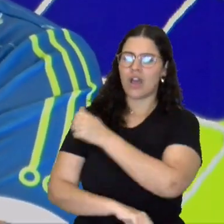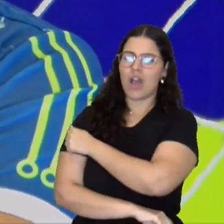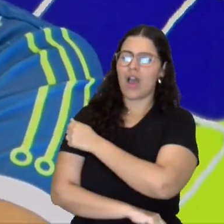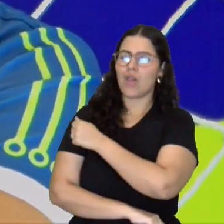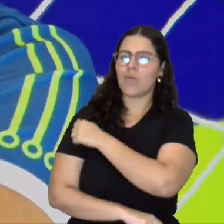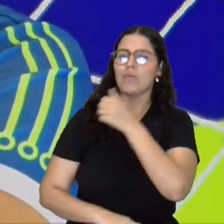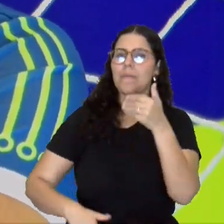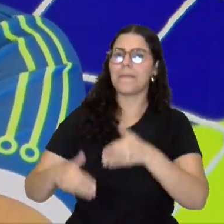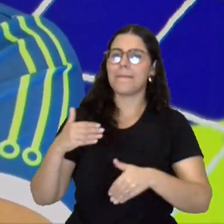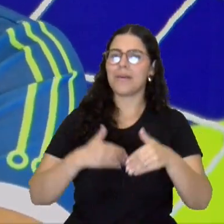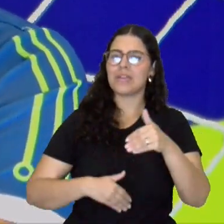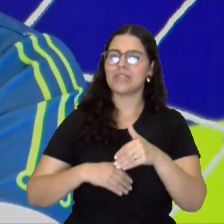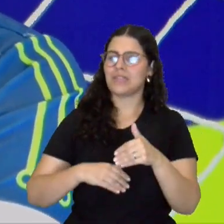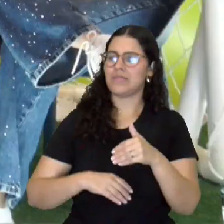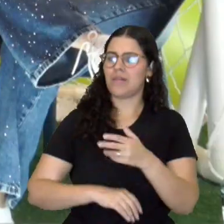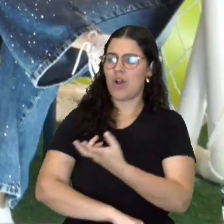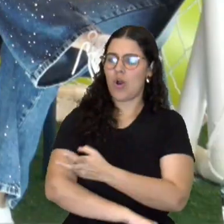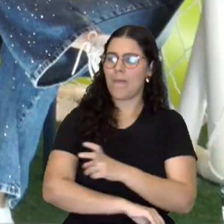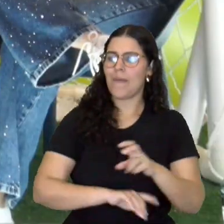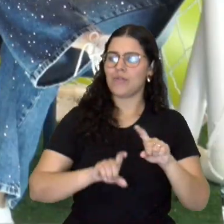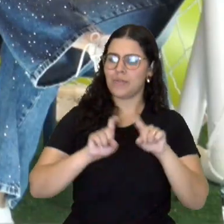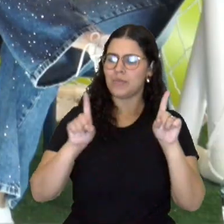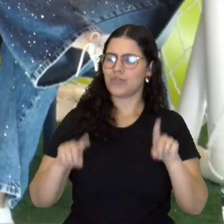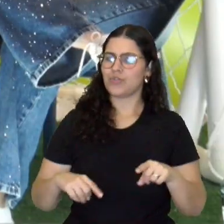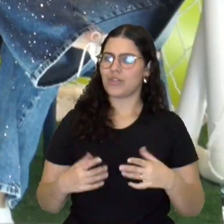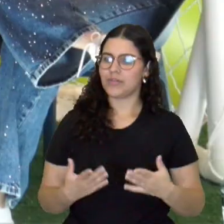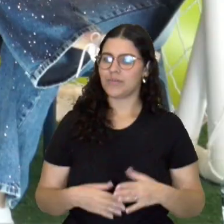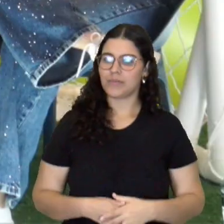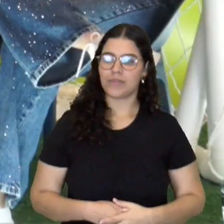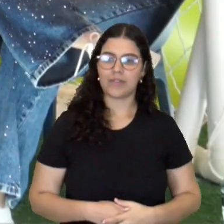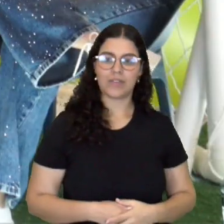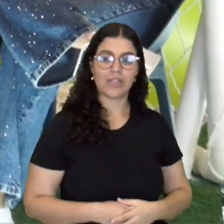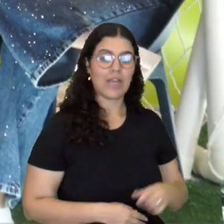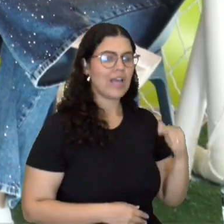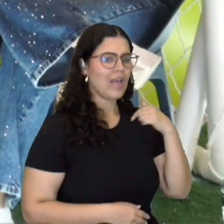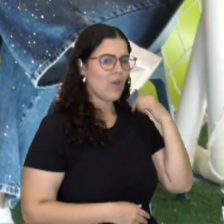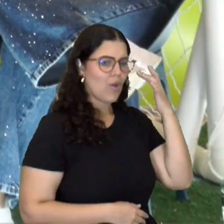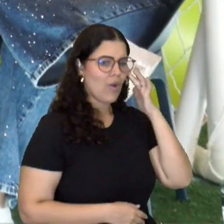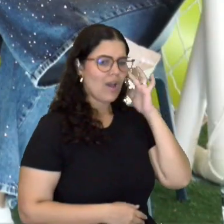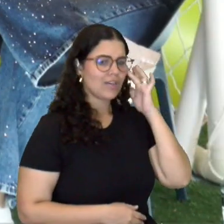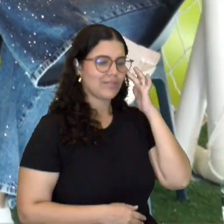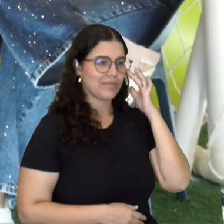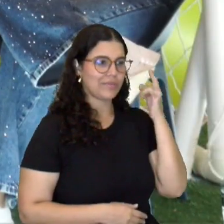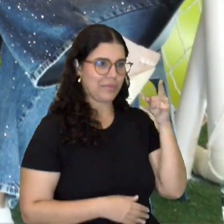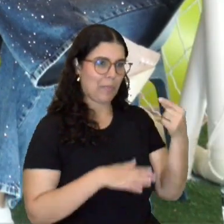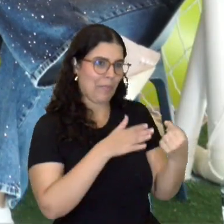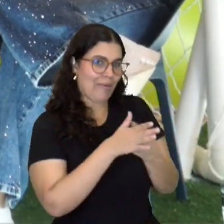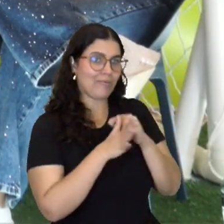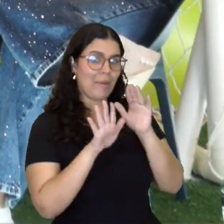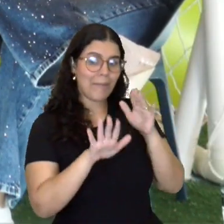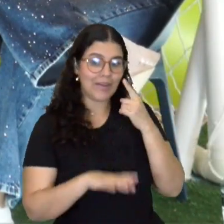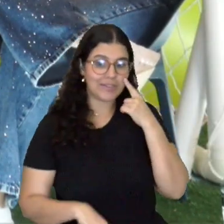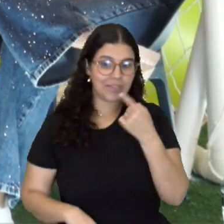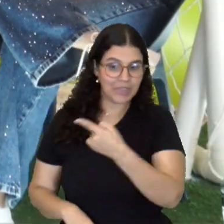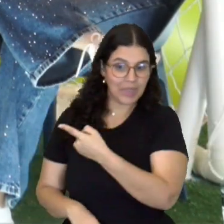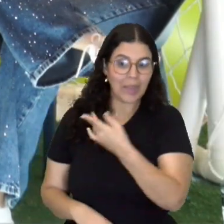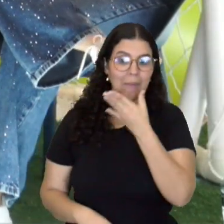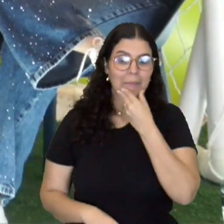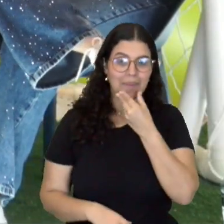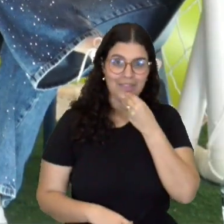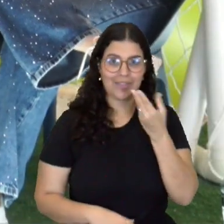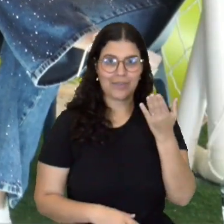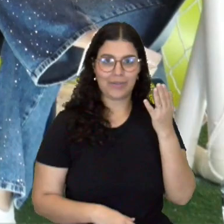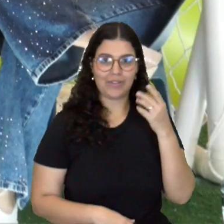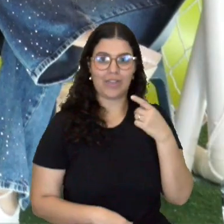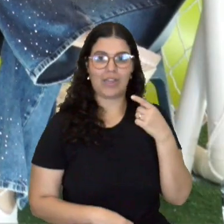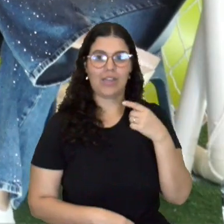projetos de robótica? Eu acho essa pergunta, Silvestre, apesar de não ter sido meu aluno, ele é o exemplo vivo, né? Ele se transformou.